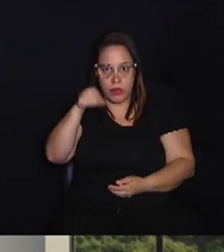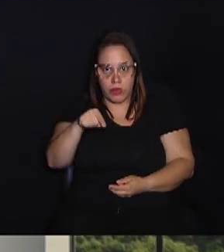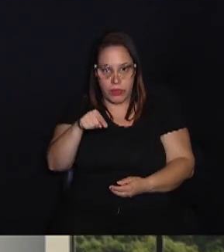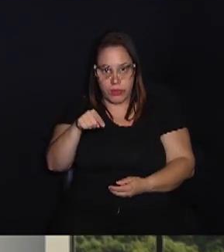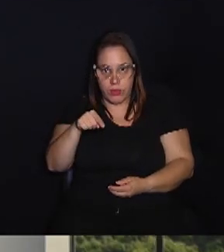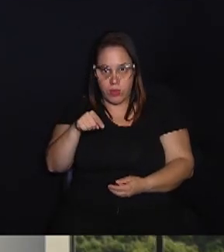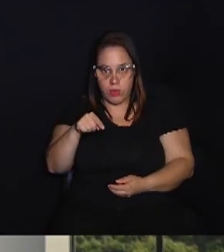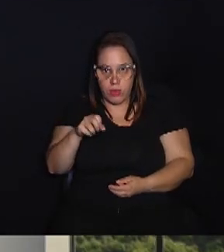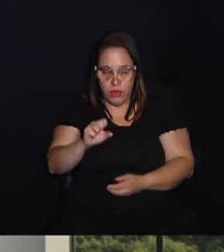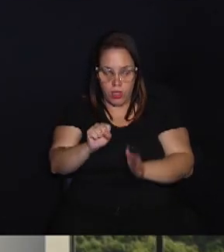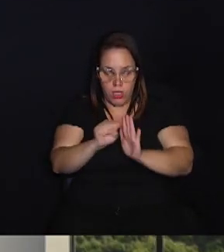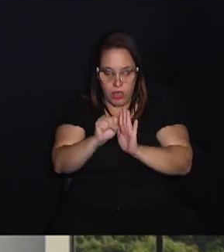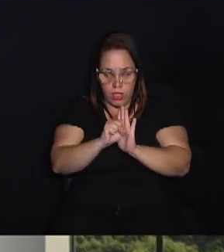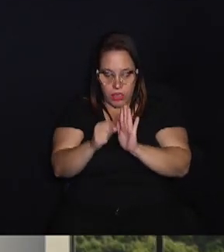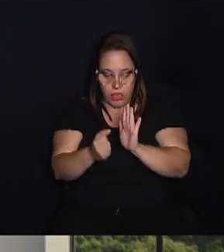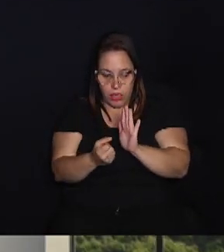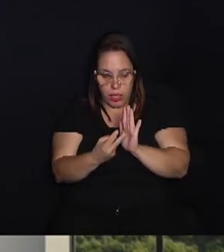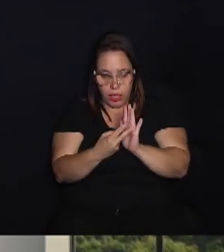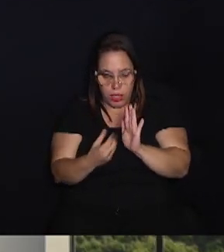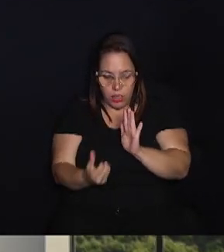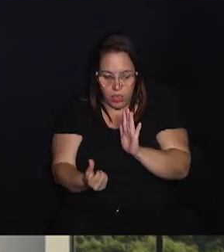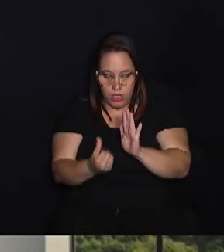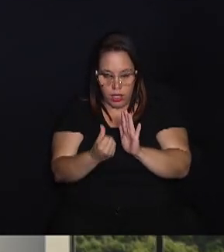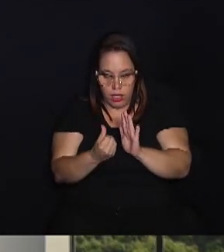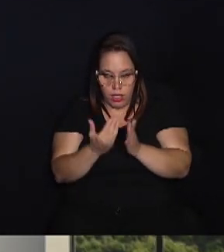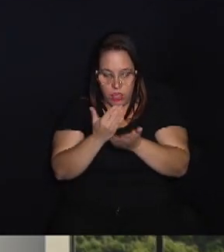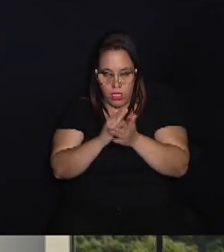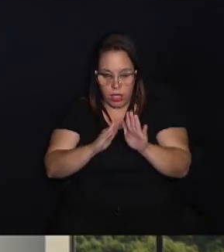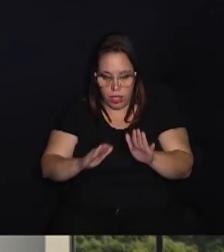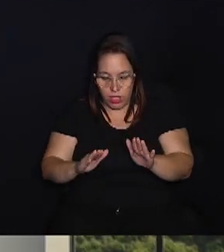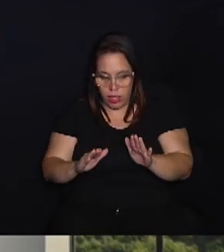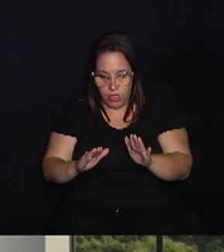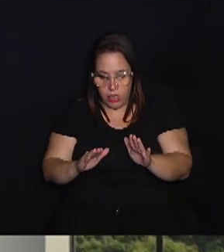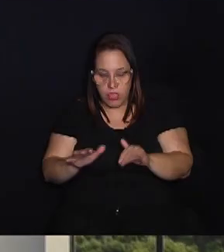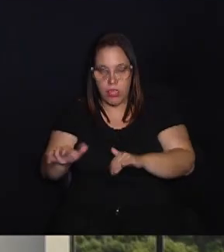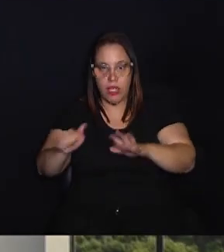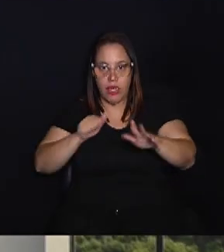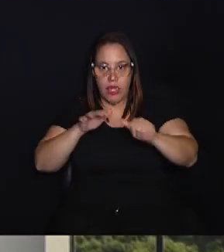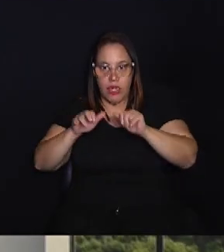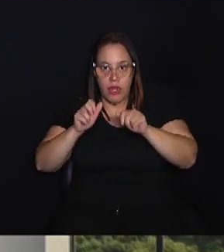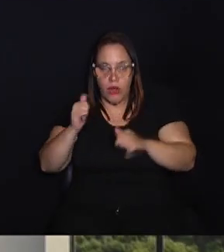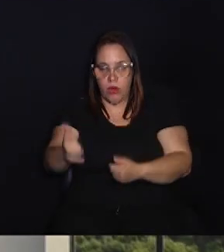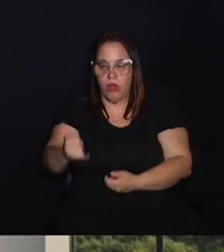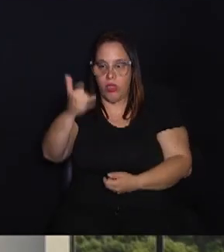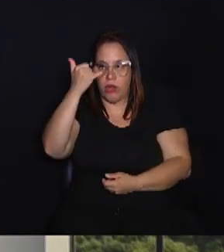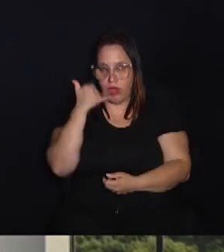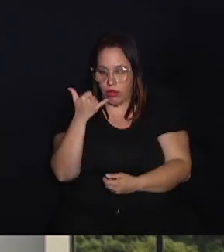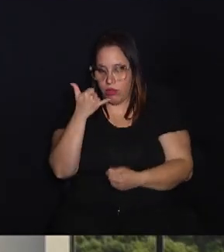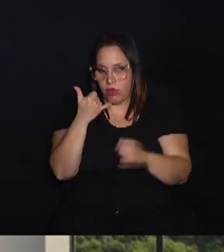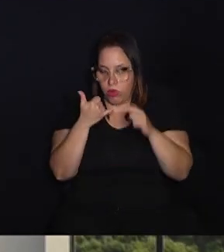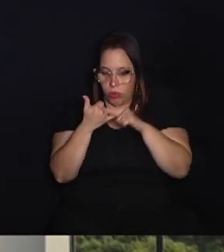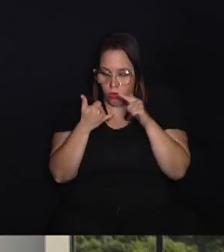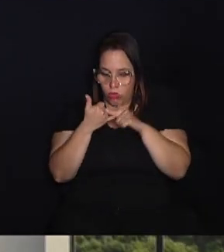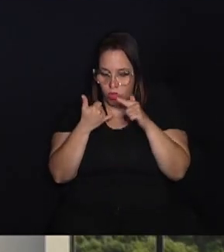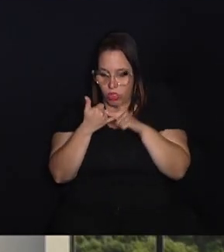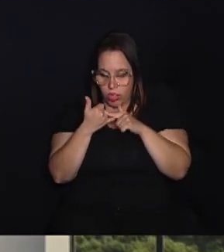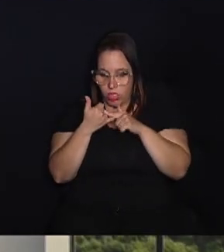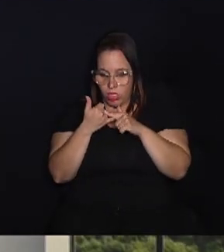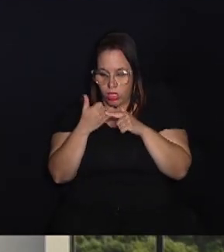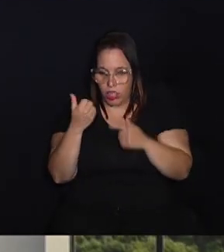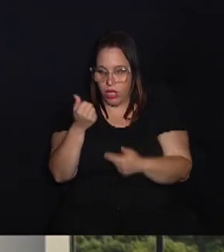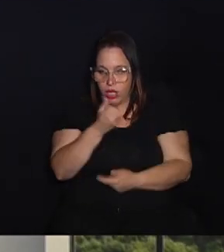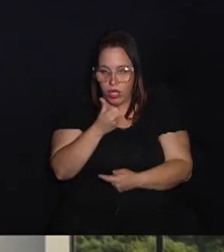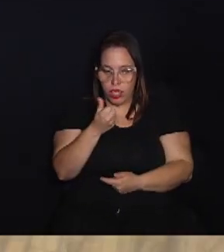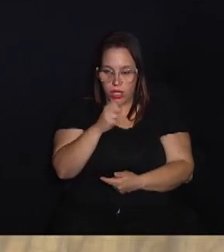portanto, do século XXI, concluiu que elas acionam os celulares, os smartphones,